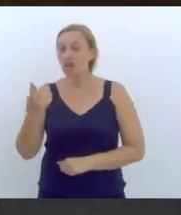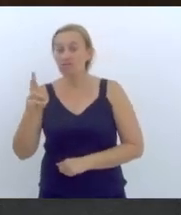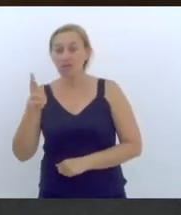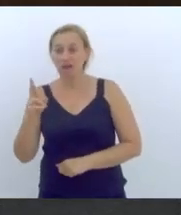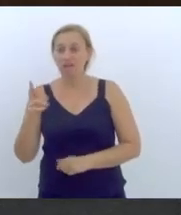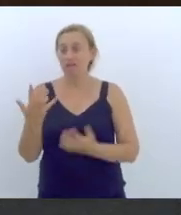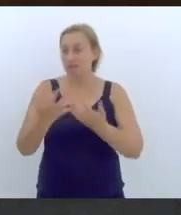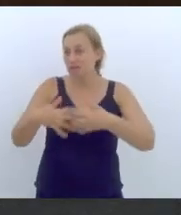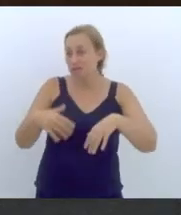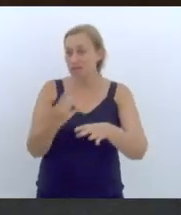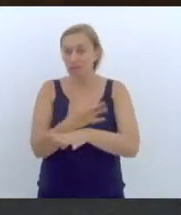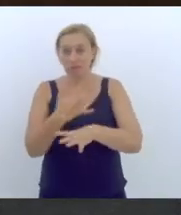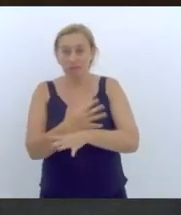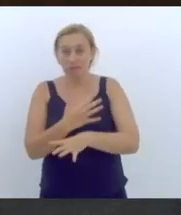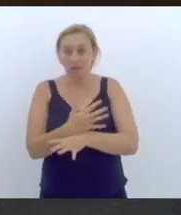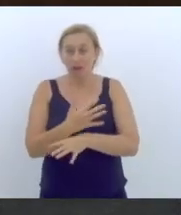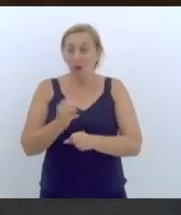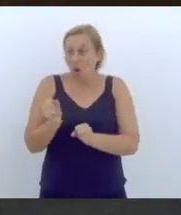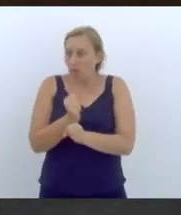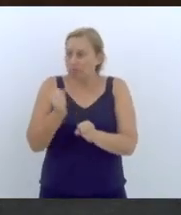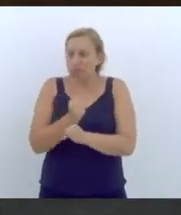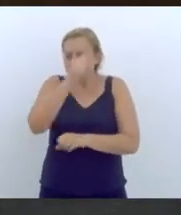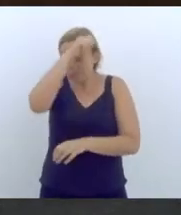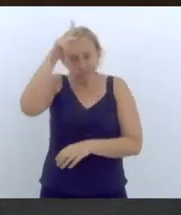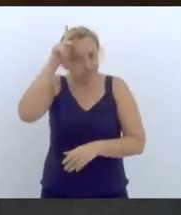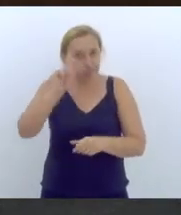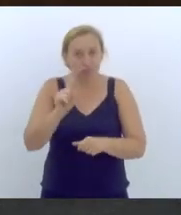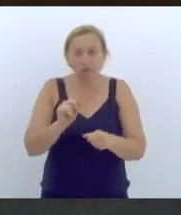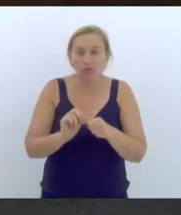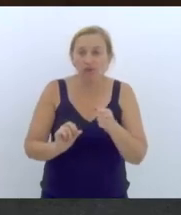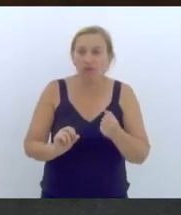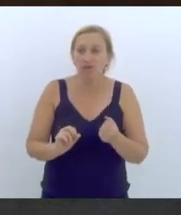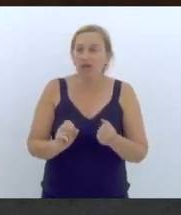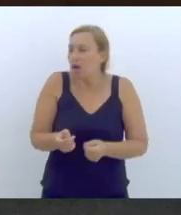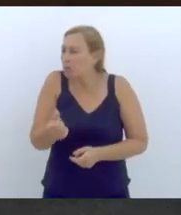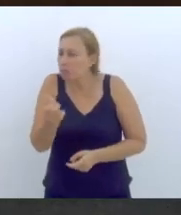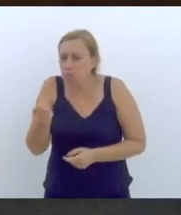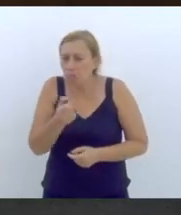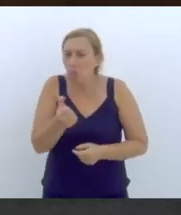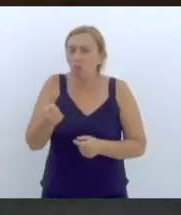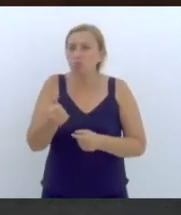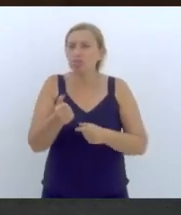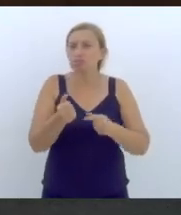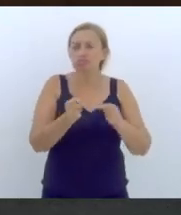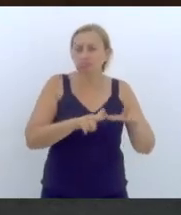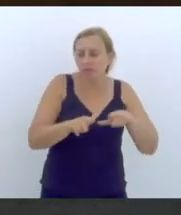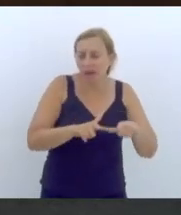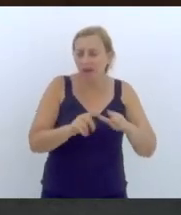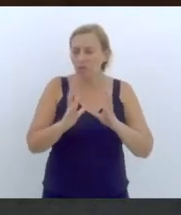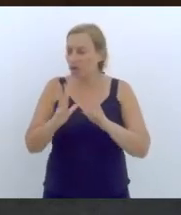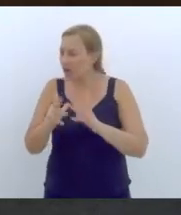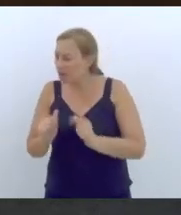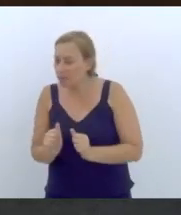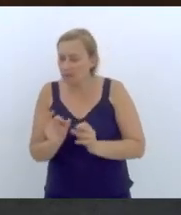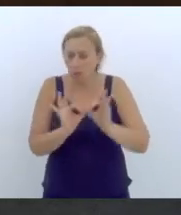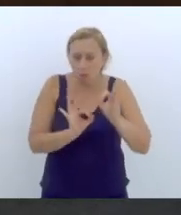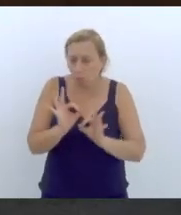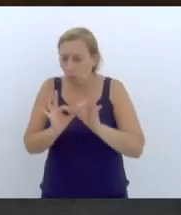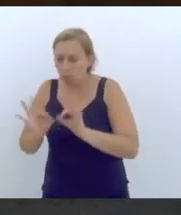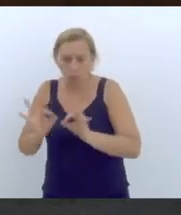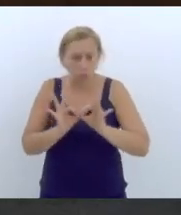Petrópolis, seja em obras que a prefeitura não fez, seja nas pequenas intervenções de limpeza, de reordenamento da